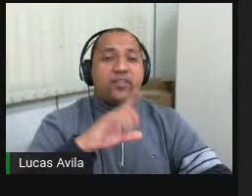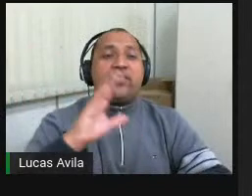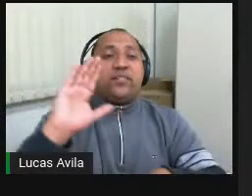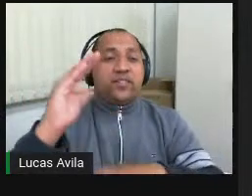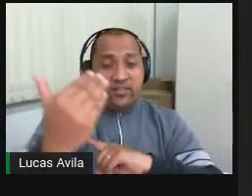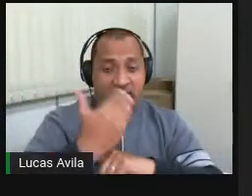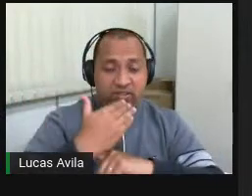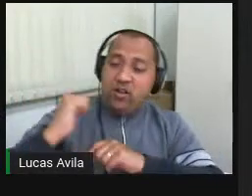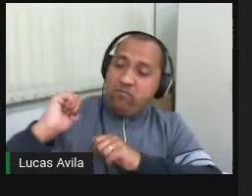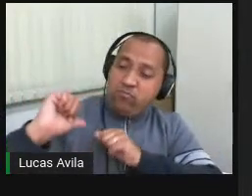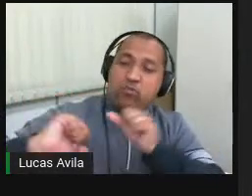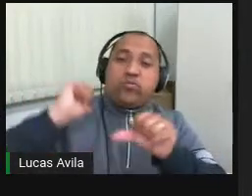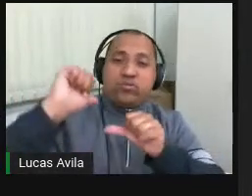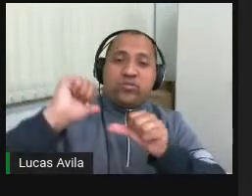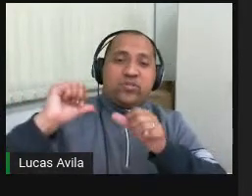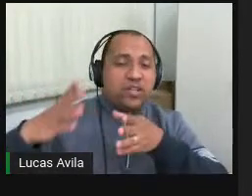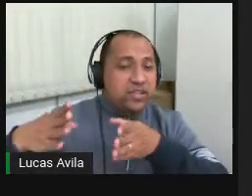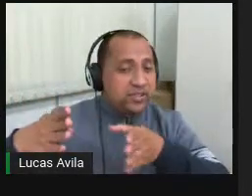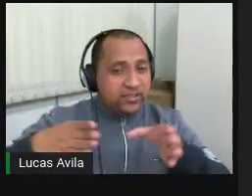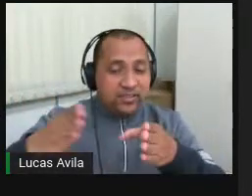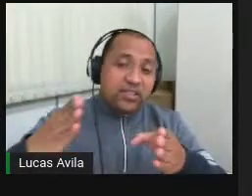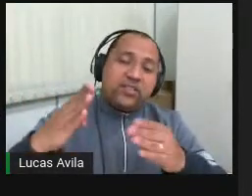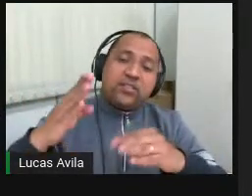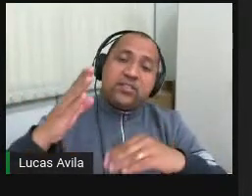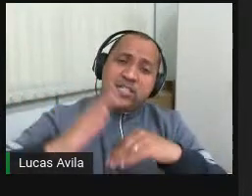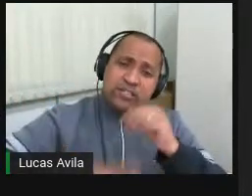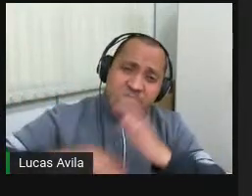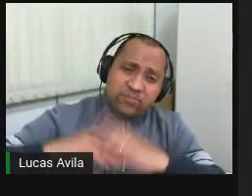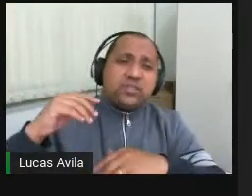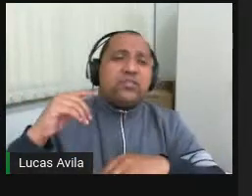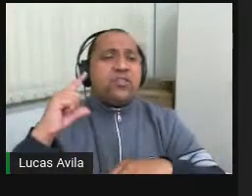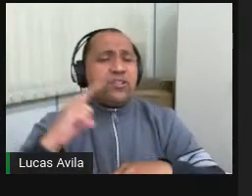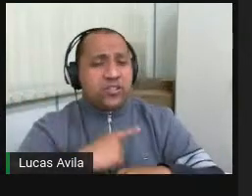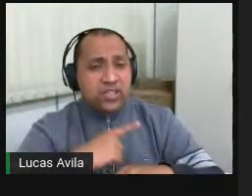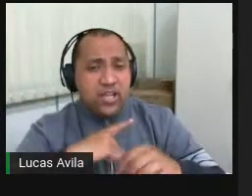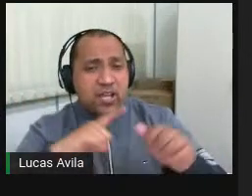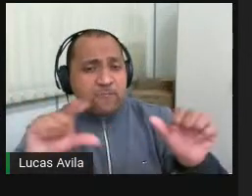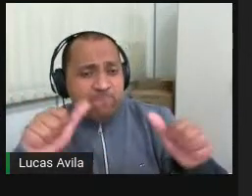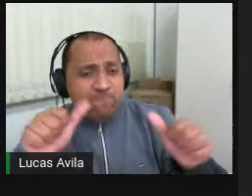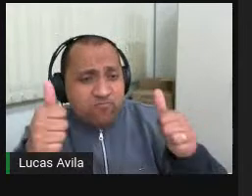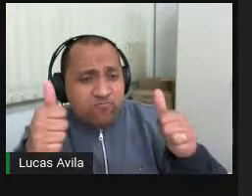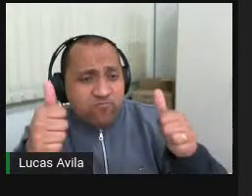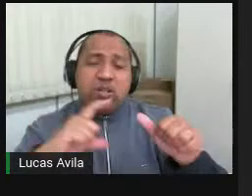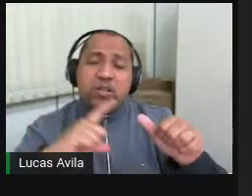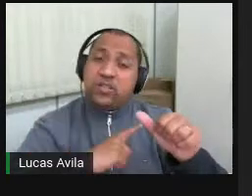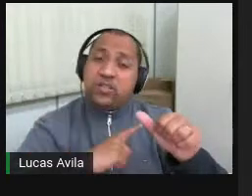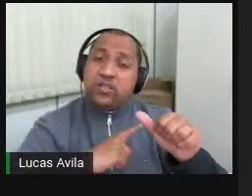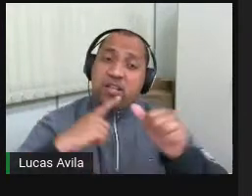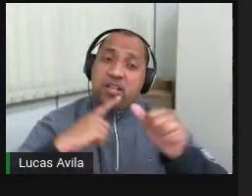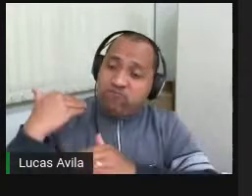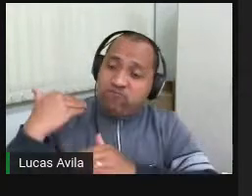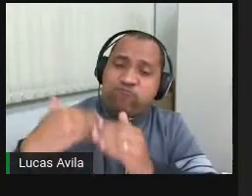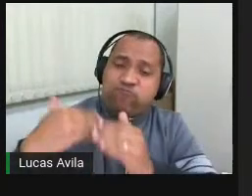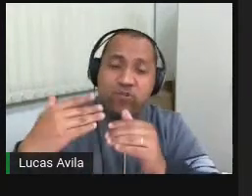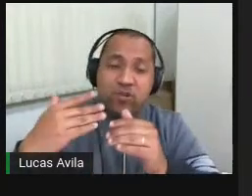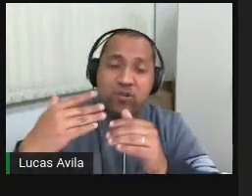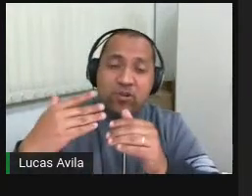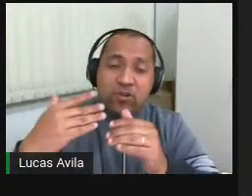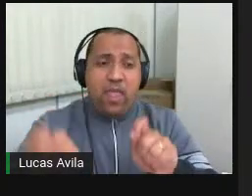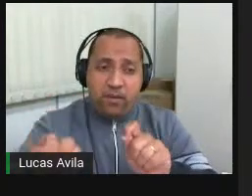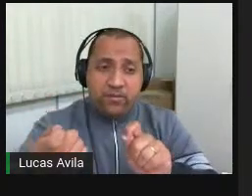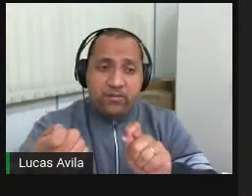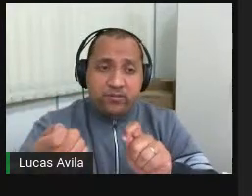modificar caminhos, processos, tivemos melhorias, tivemos avanços, tivemos adaptações para